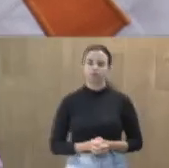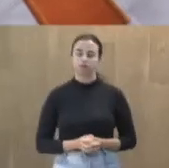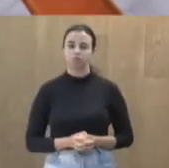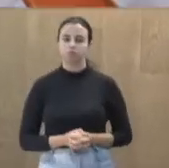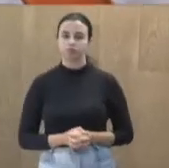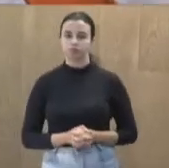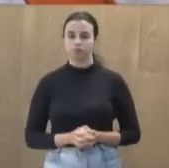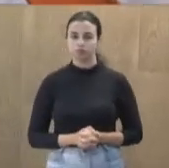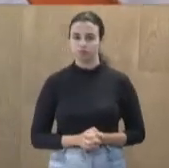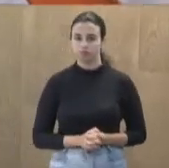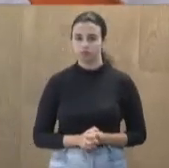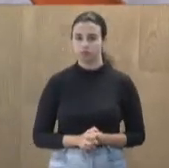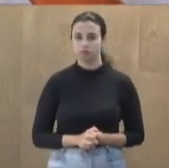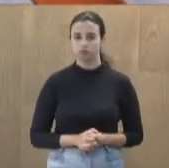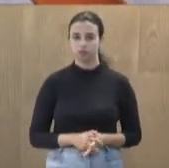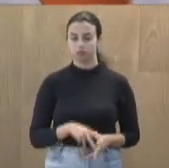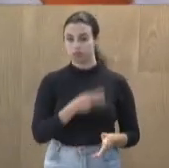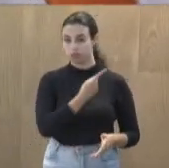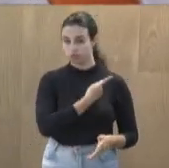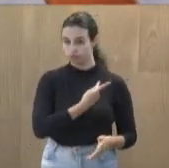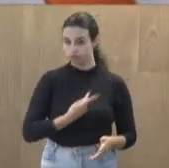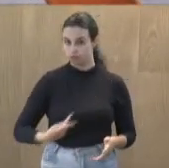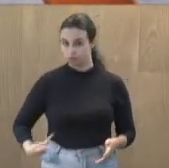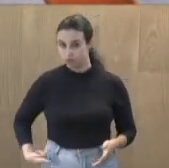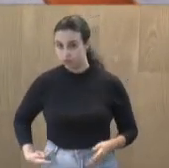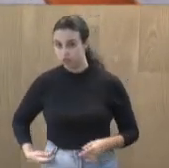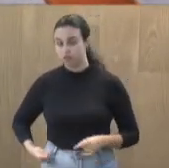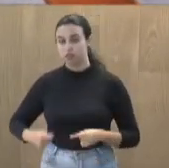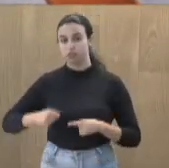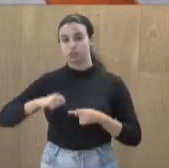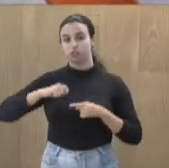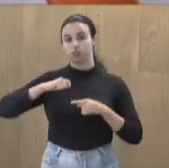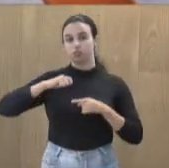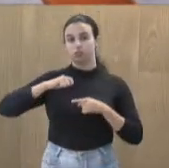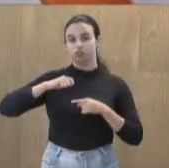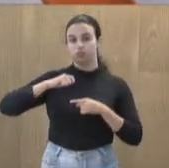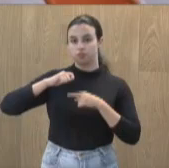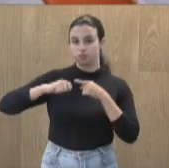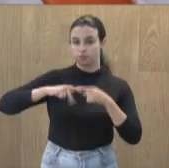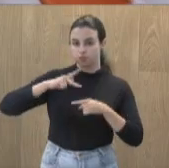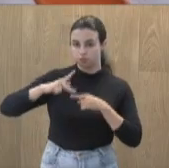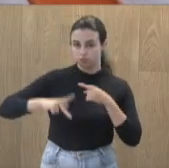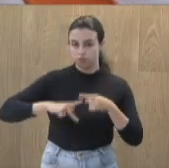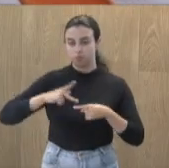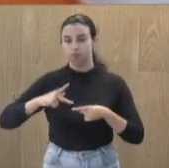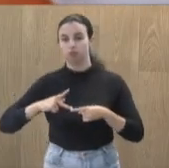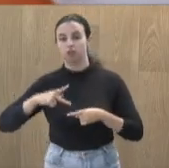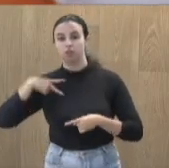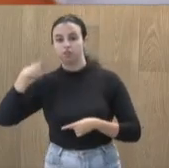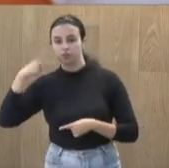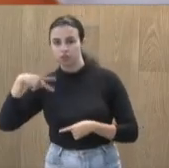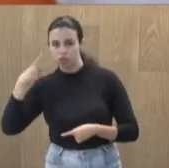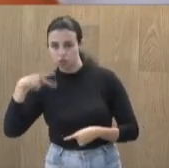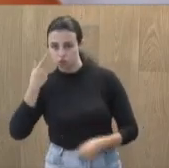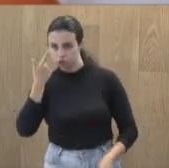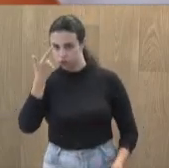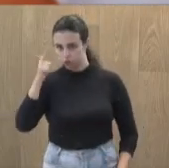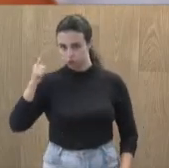Senhor presidente, senhora vereadora, senhores vereadores, meus conterrâneos,